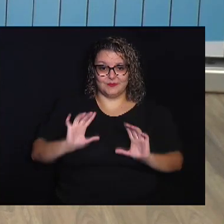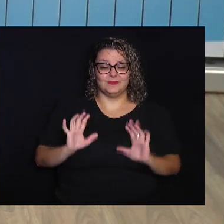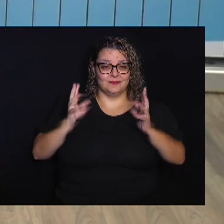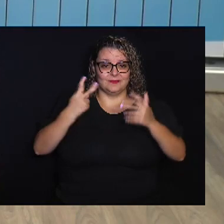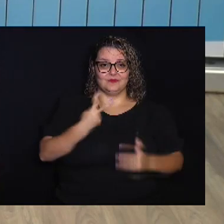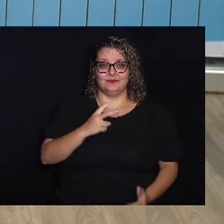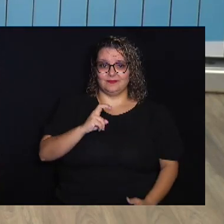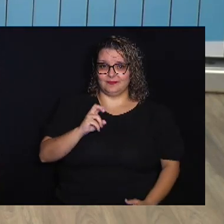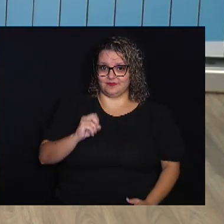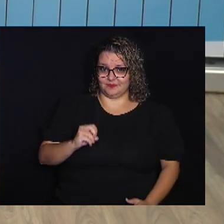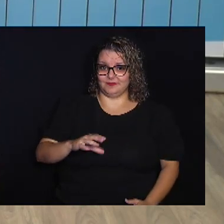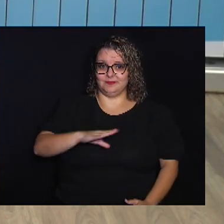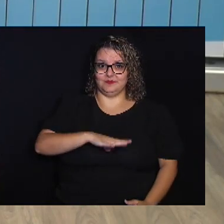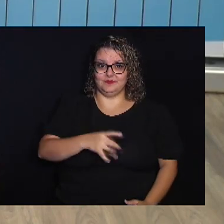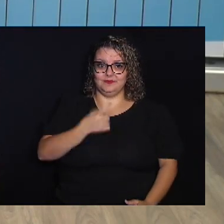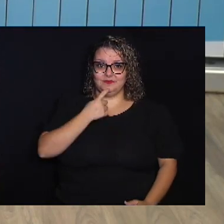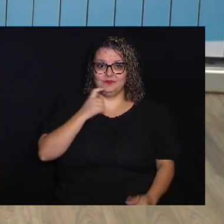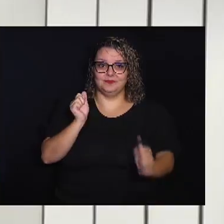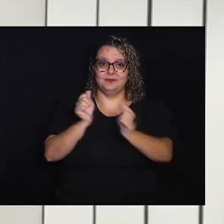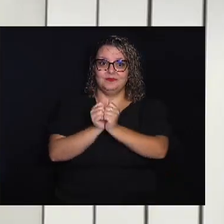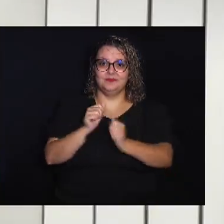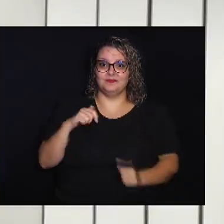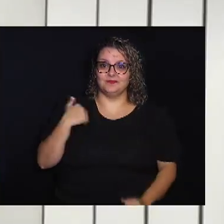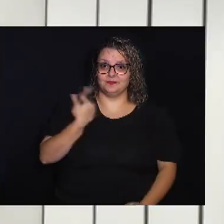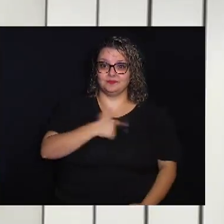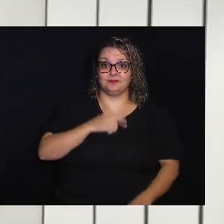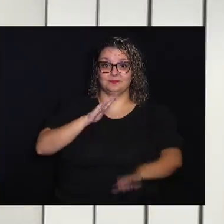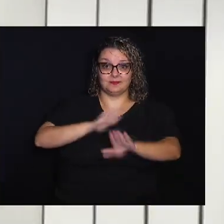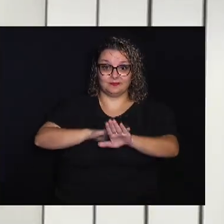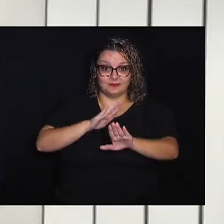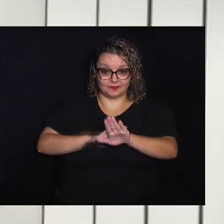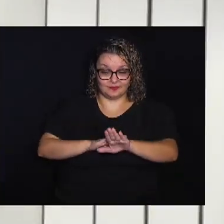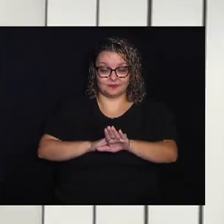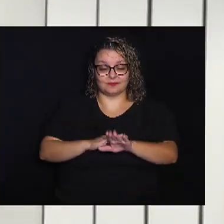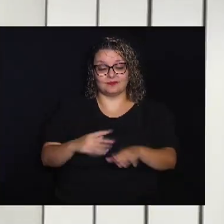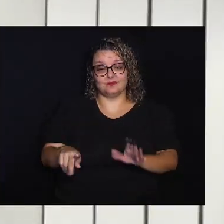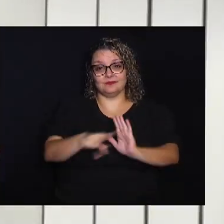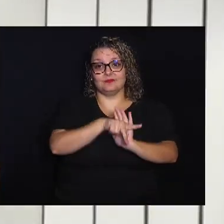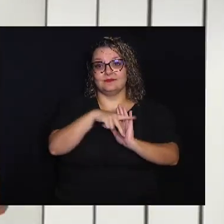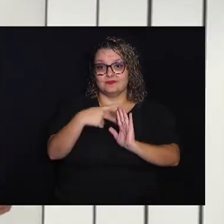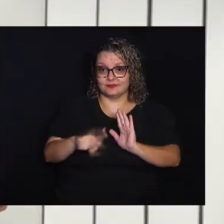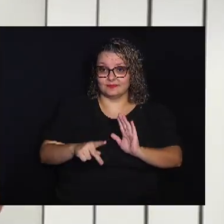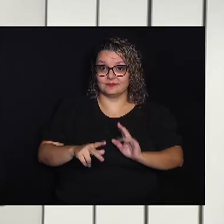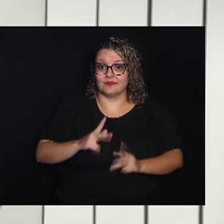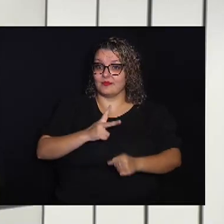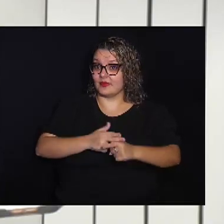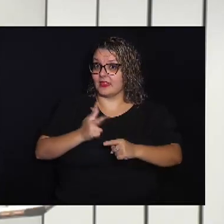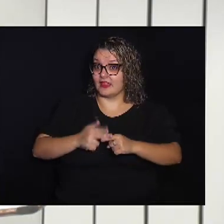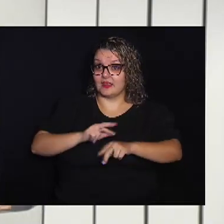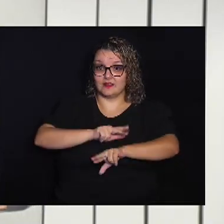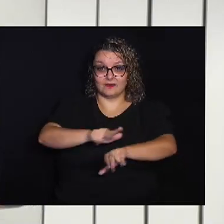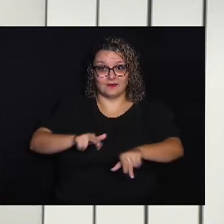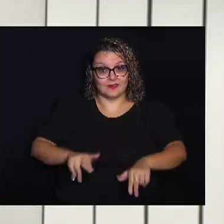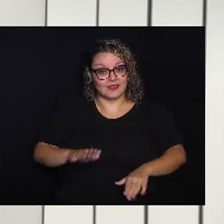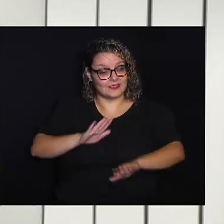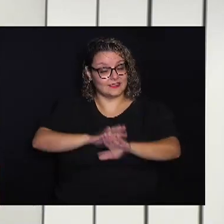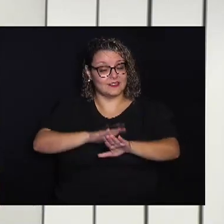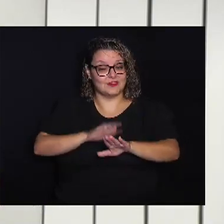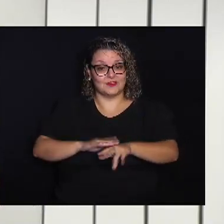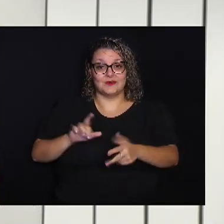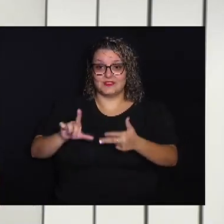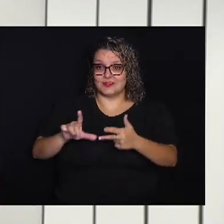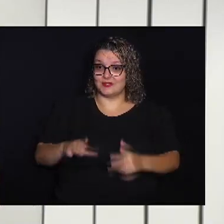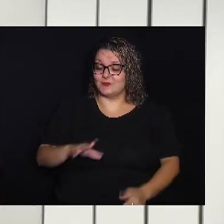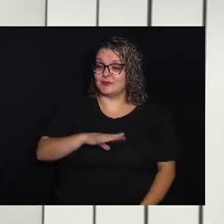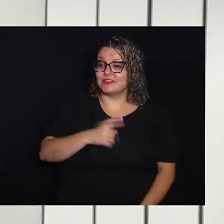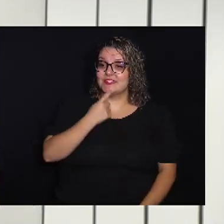250 anos de Campinas com a gente. Uma ação que faz parte de uma série de atividades do Legislativo Campineiro e